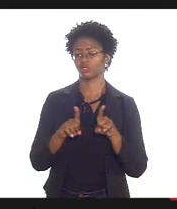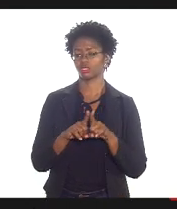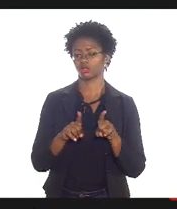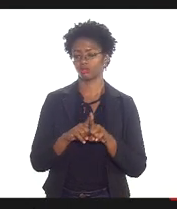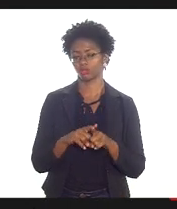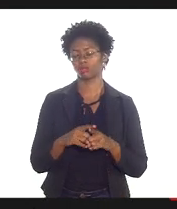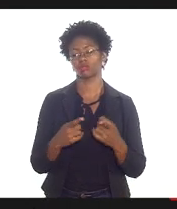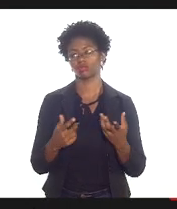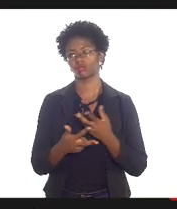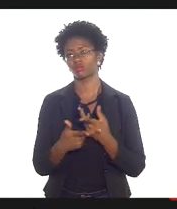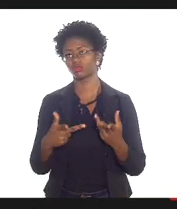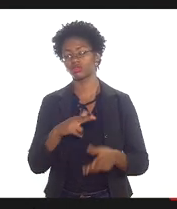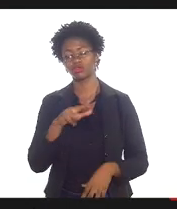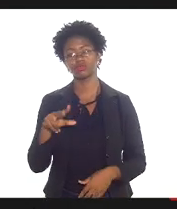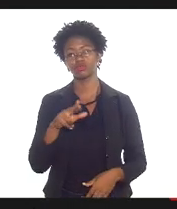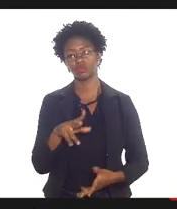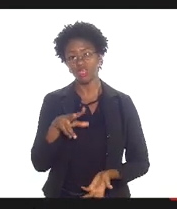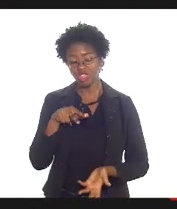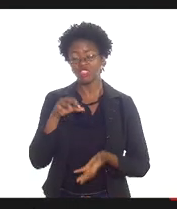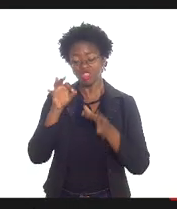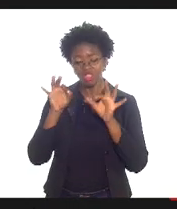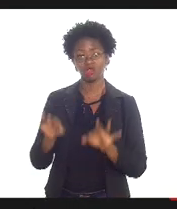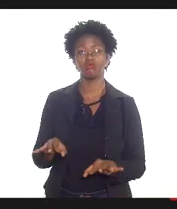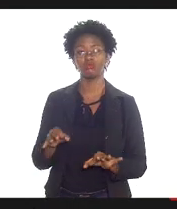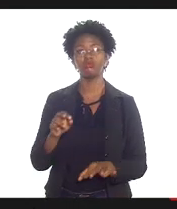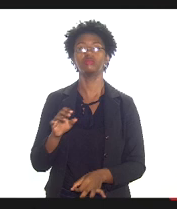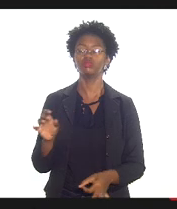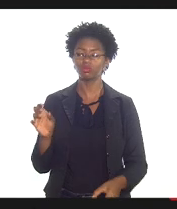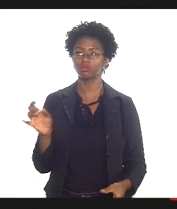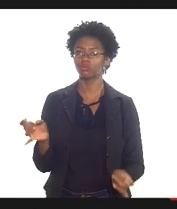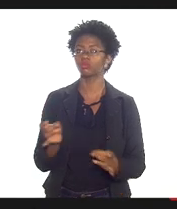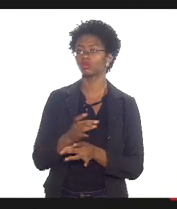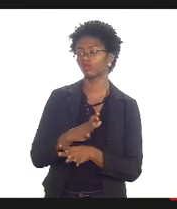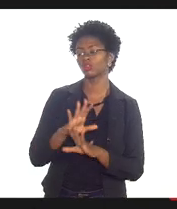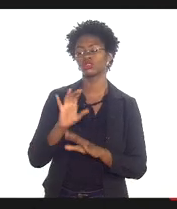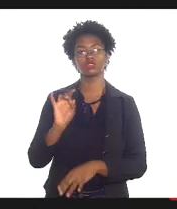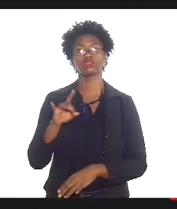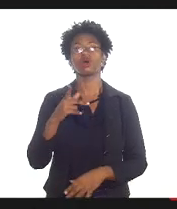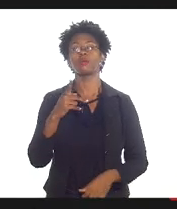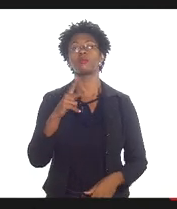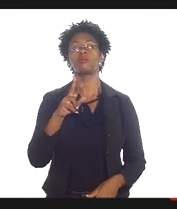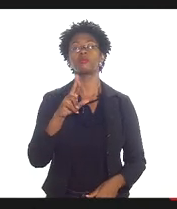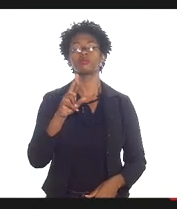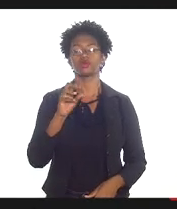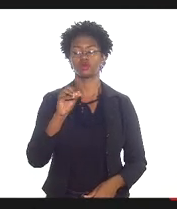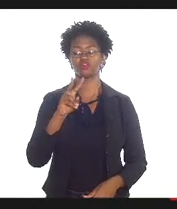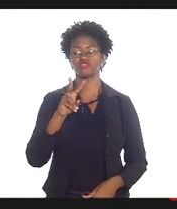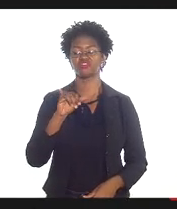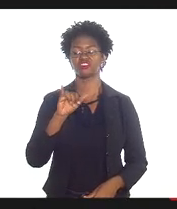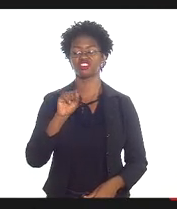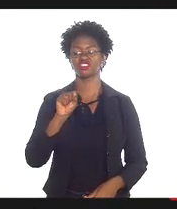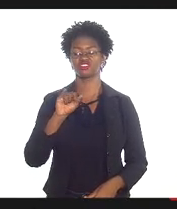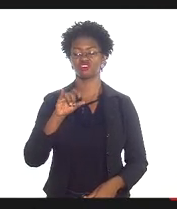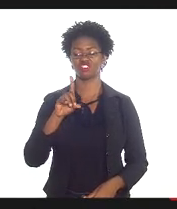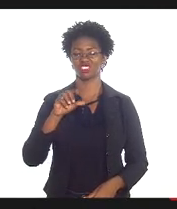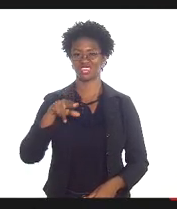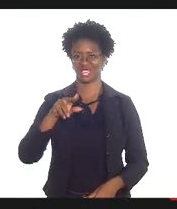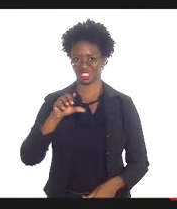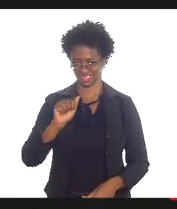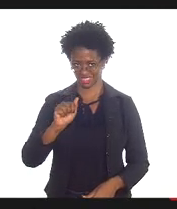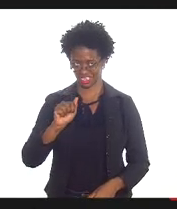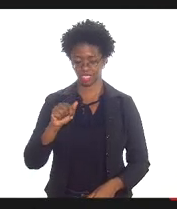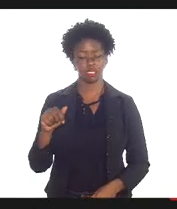foi efetivamente realizada, ela foi tão somente provisionada e não vai mais acontecer.